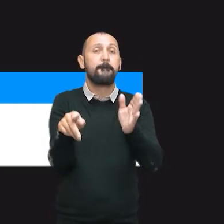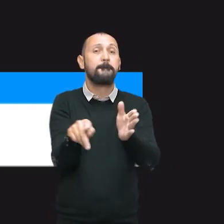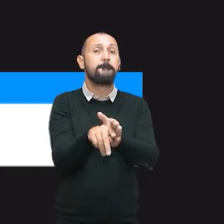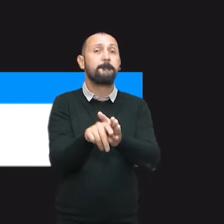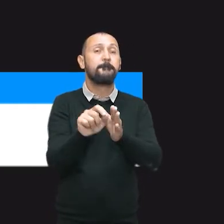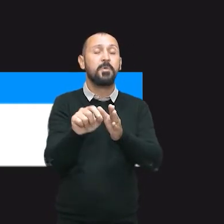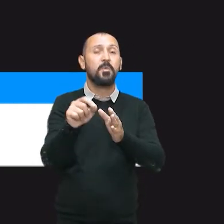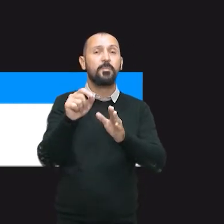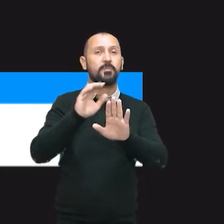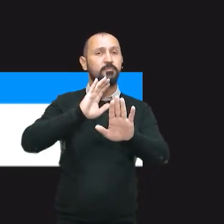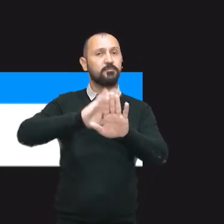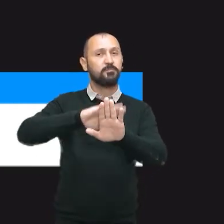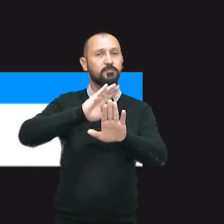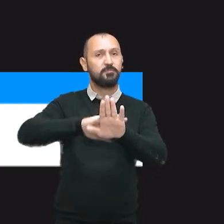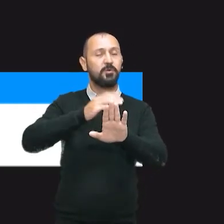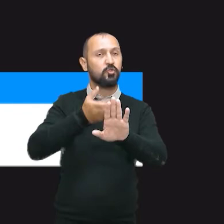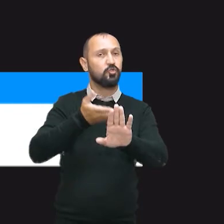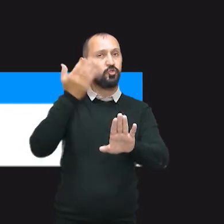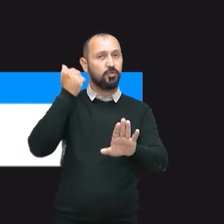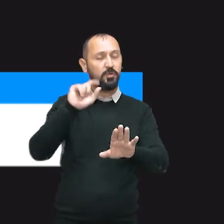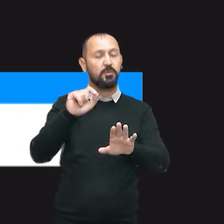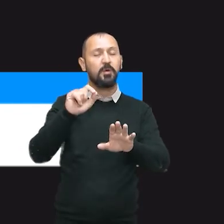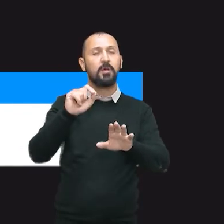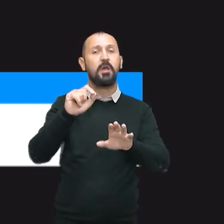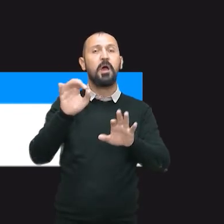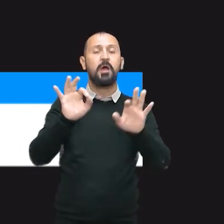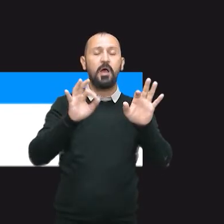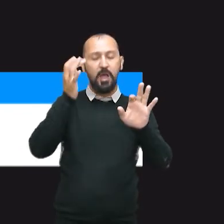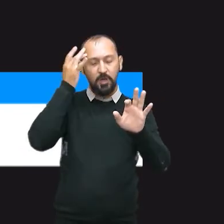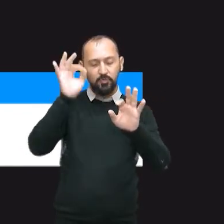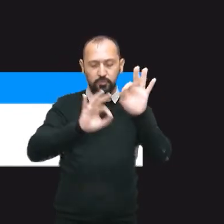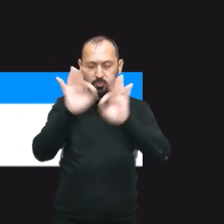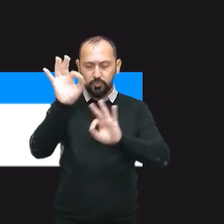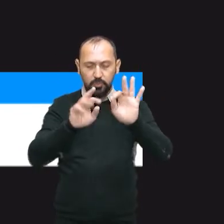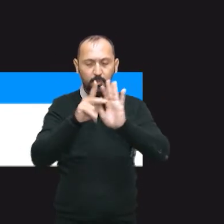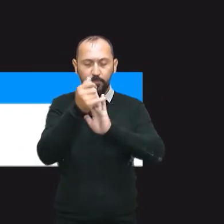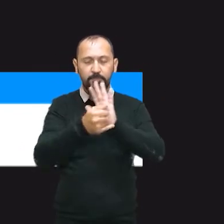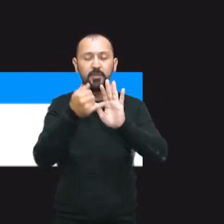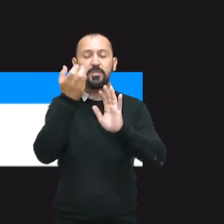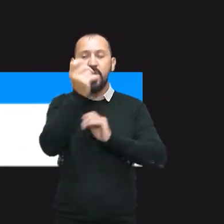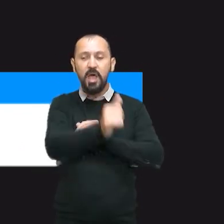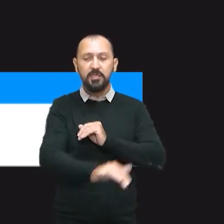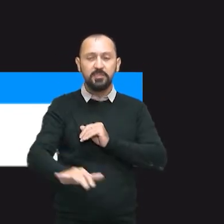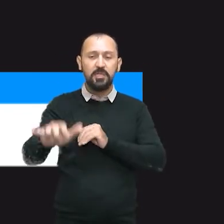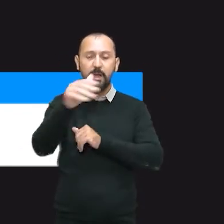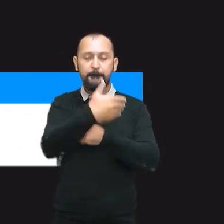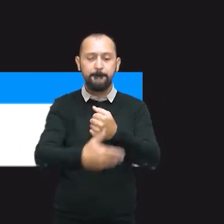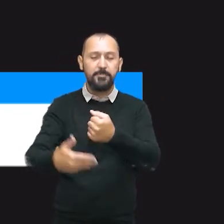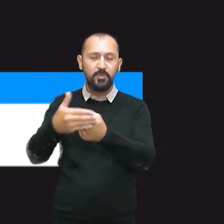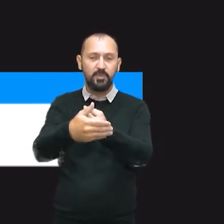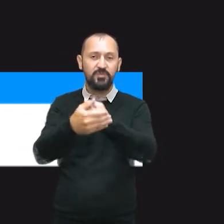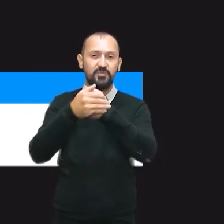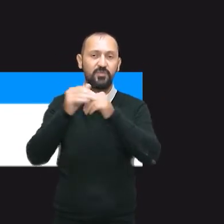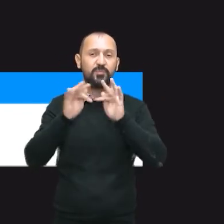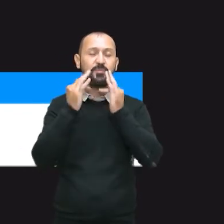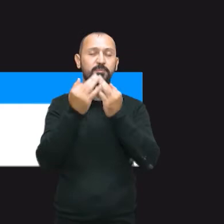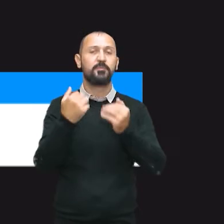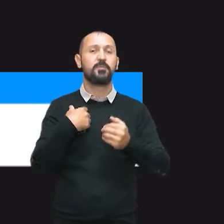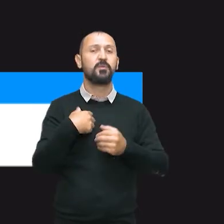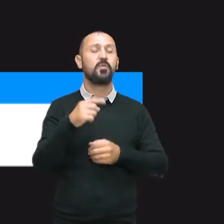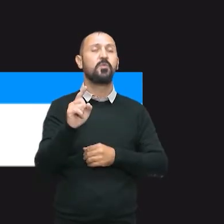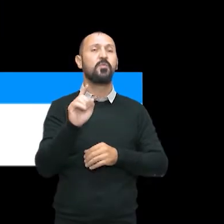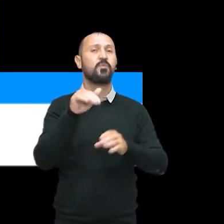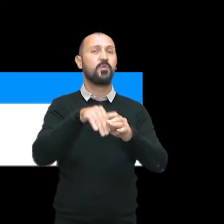conteúdo exclusivamente ideológico. Então, eu acho que o projeto ficou de uma forma que visa proteger as crianças, que visa